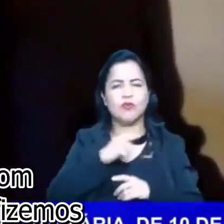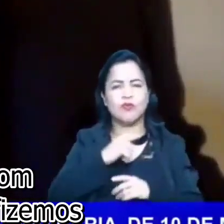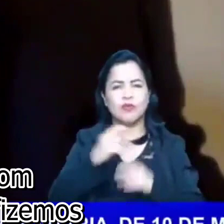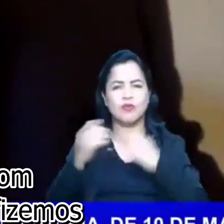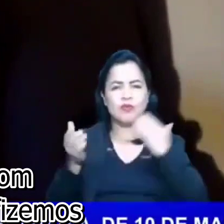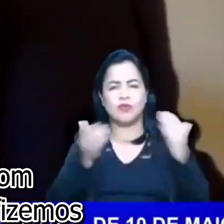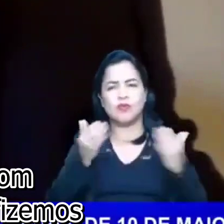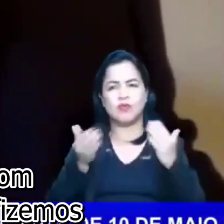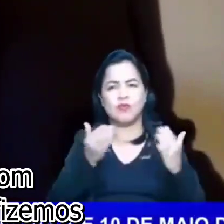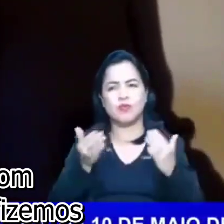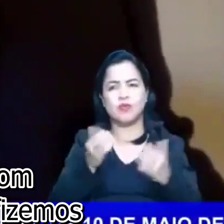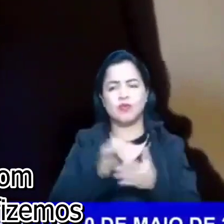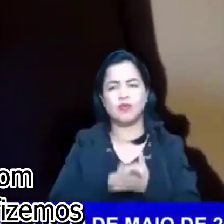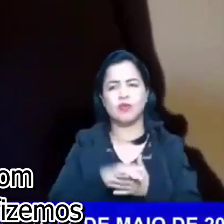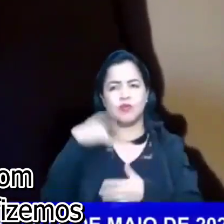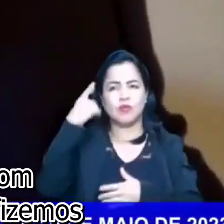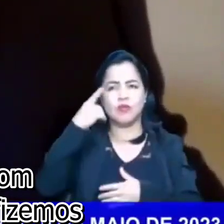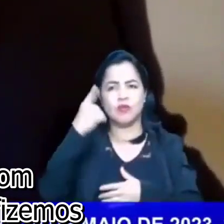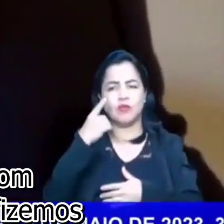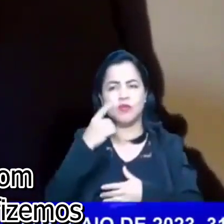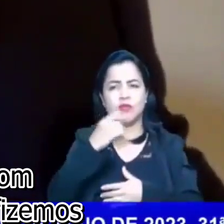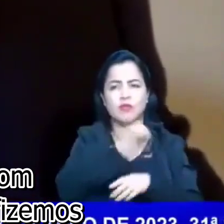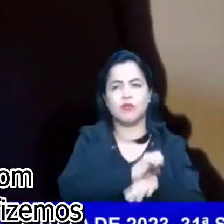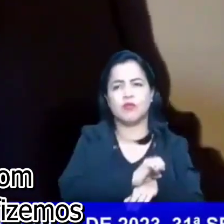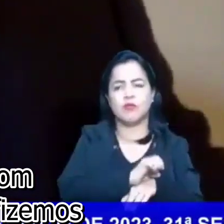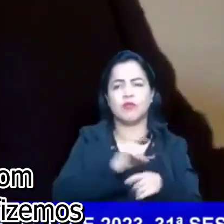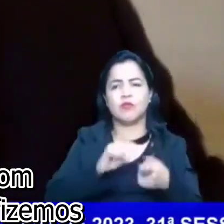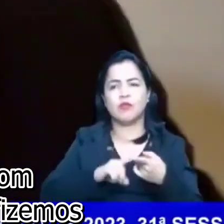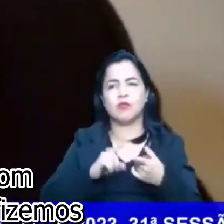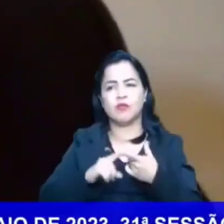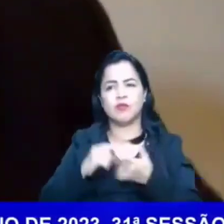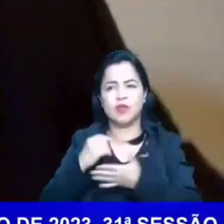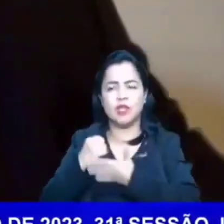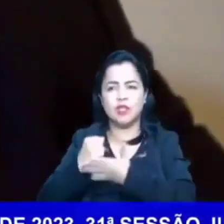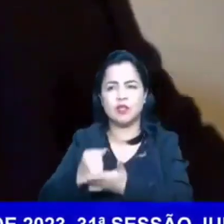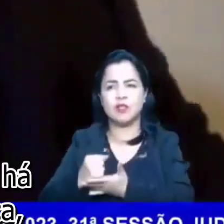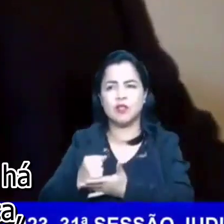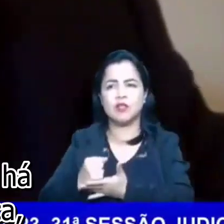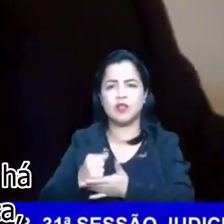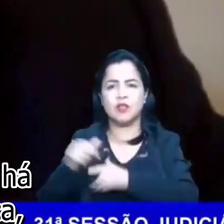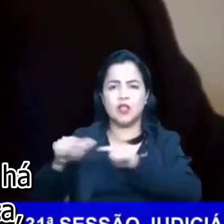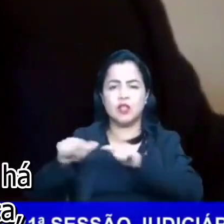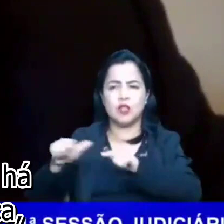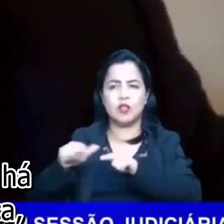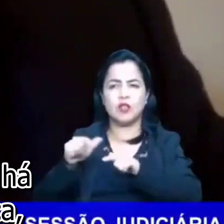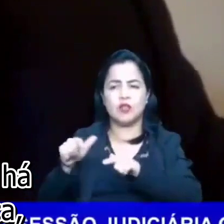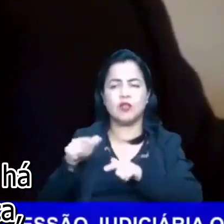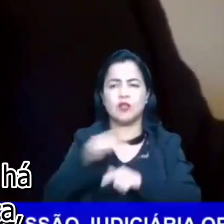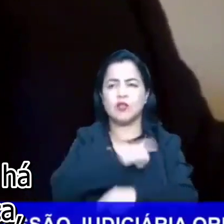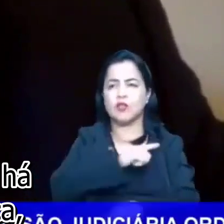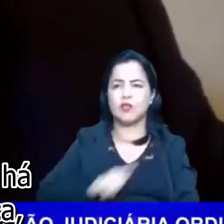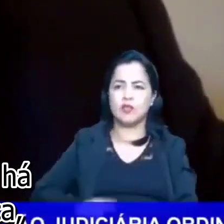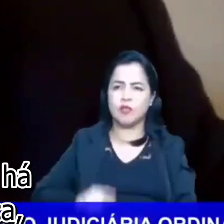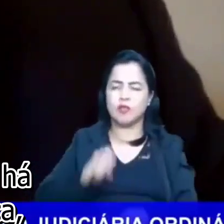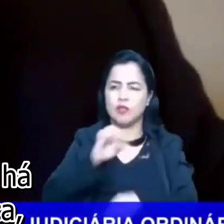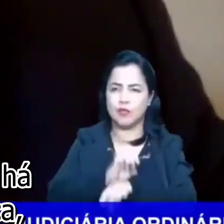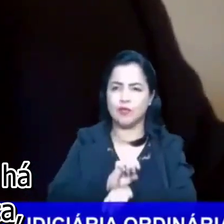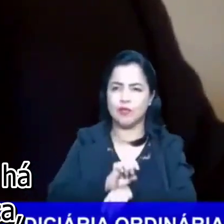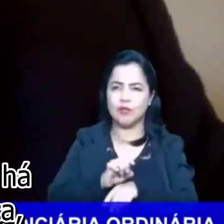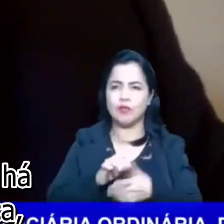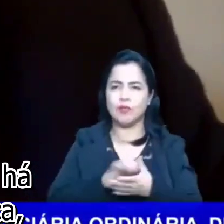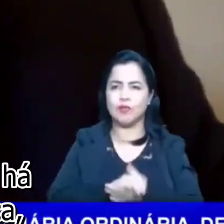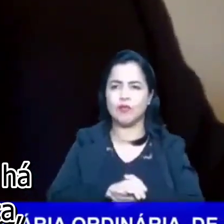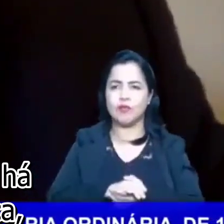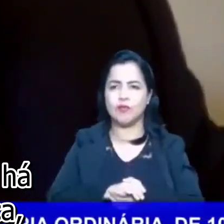com deputados estaduais, com a assessoria que fizemos para governador de estado.